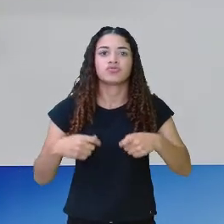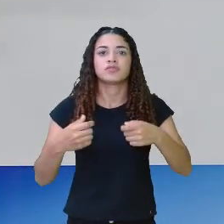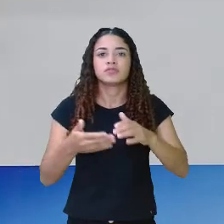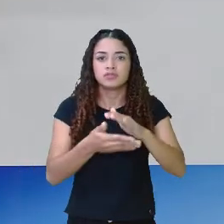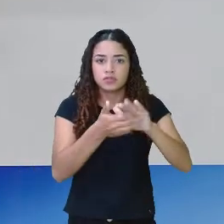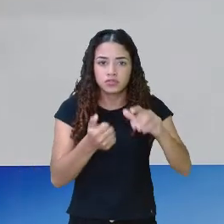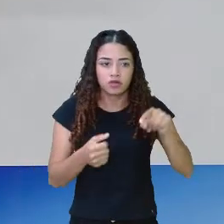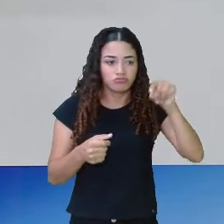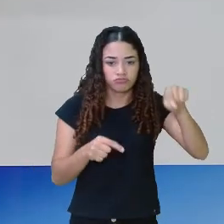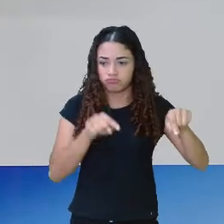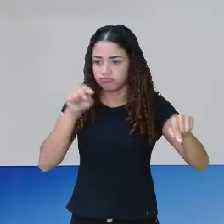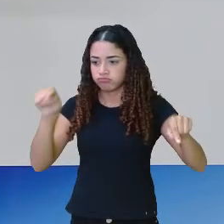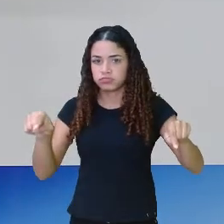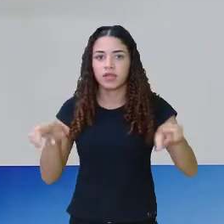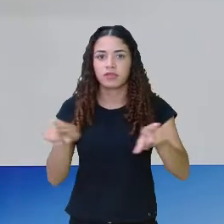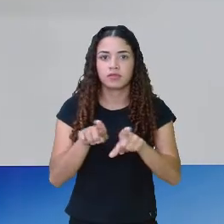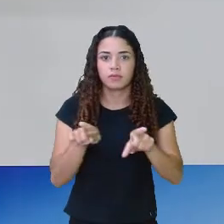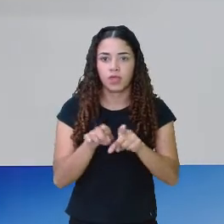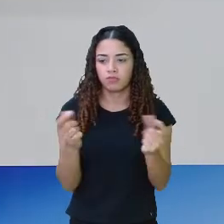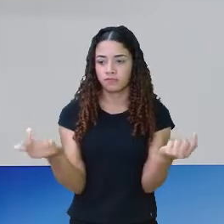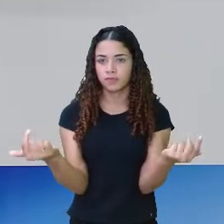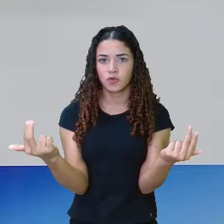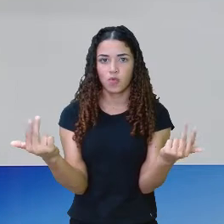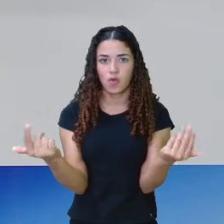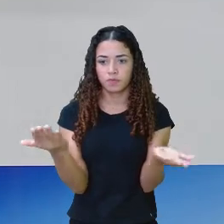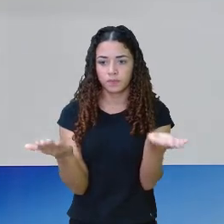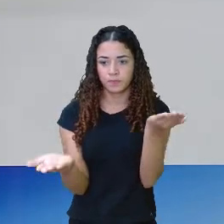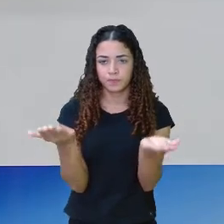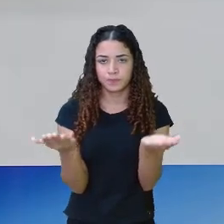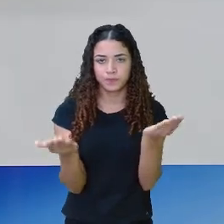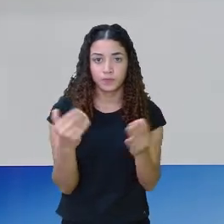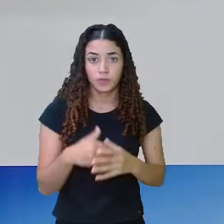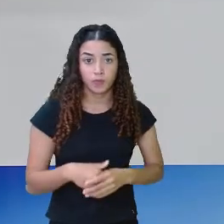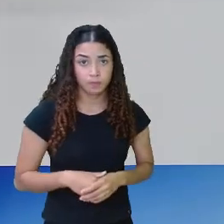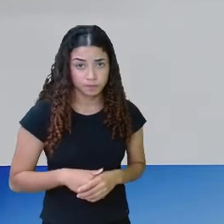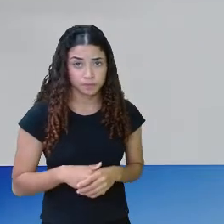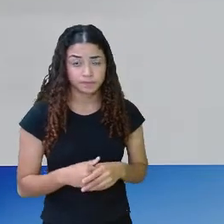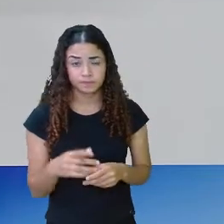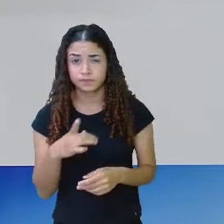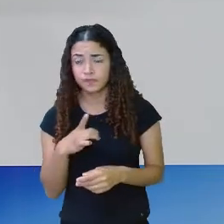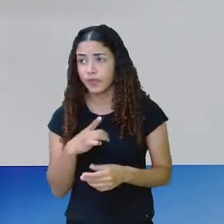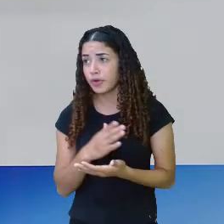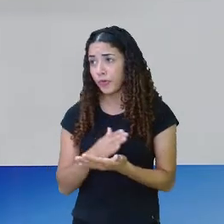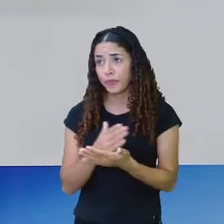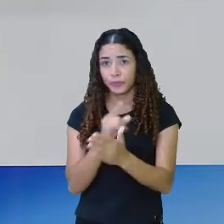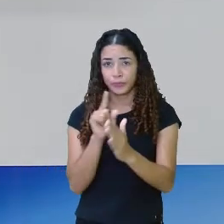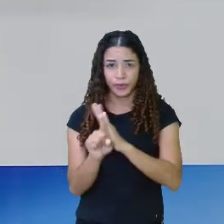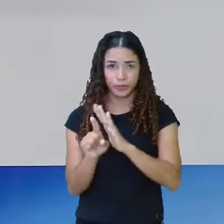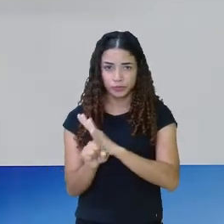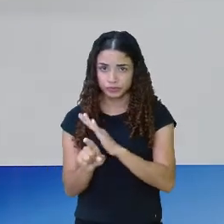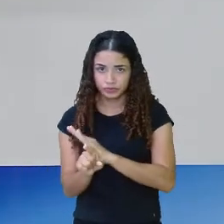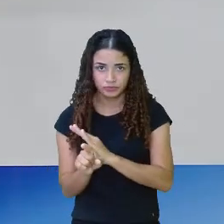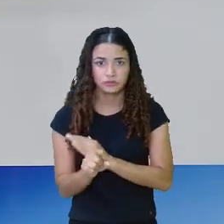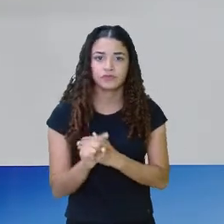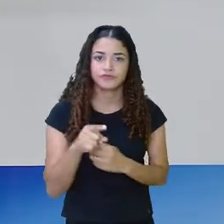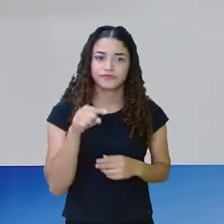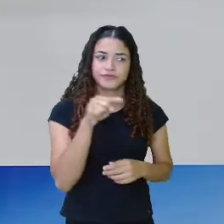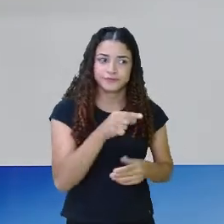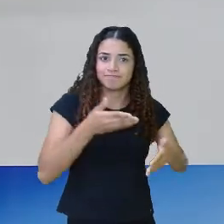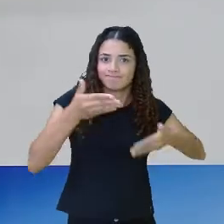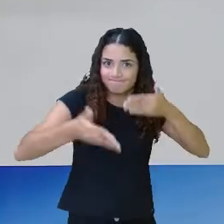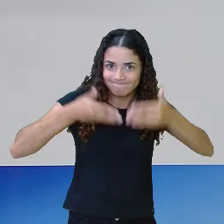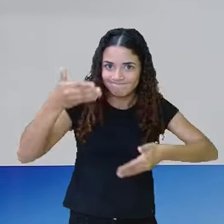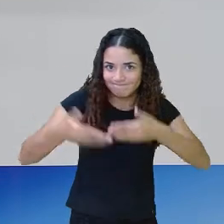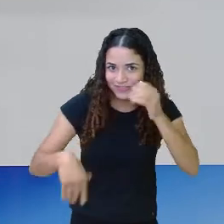nada e volta a ficar equilibrada. Aí a gente tem alguns probleminhas que vocês sempre participam comigo. E